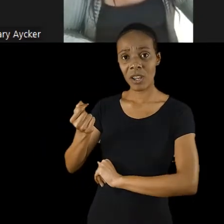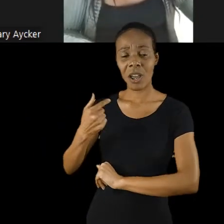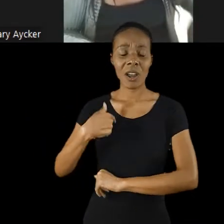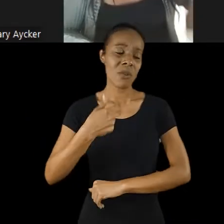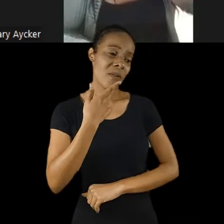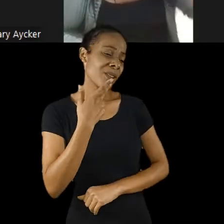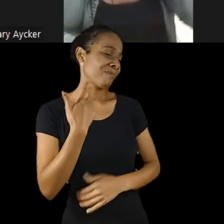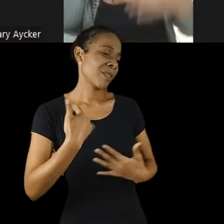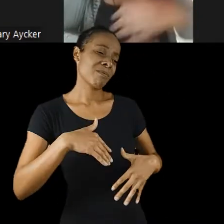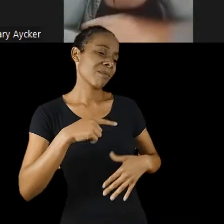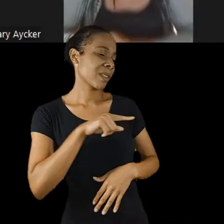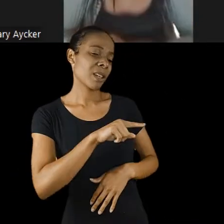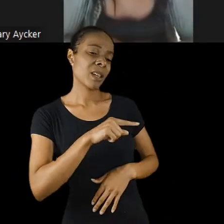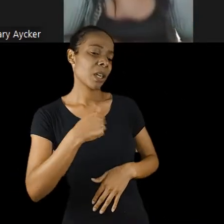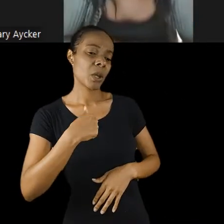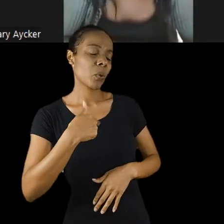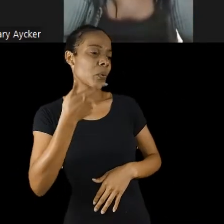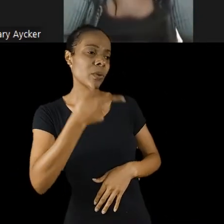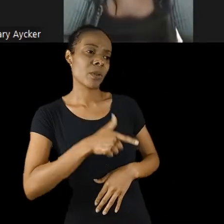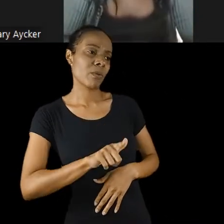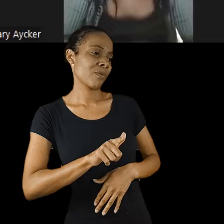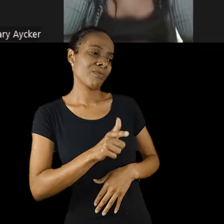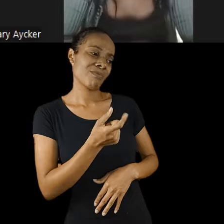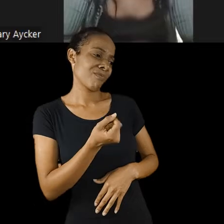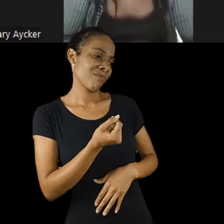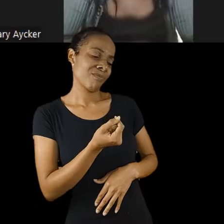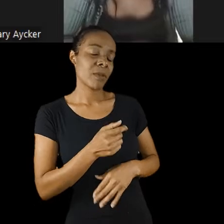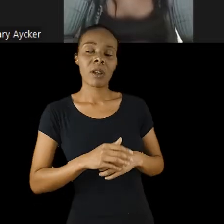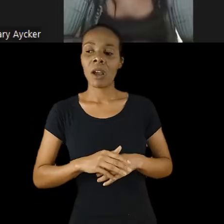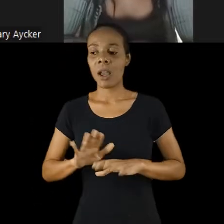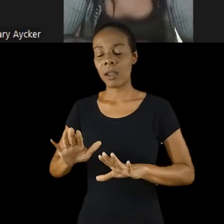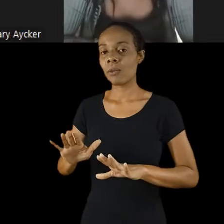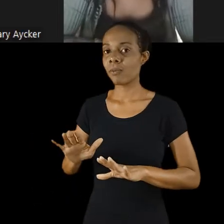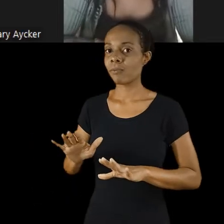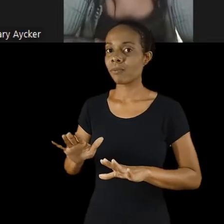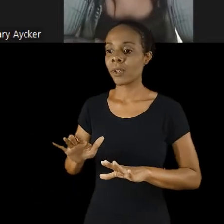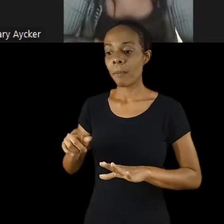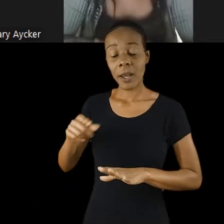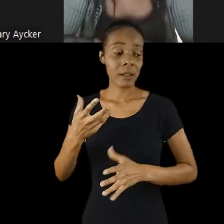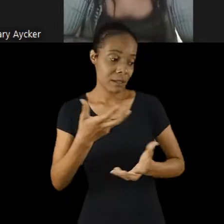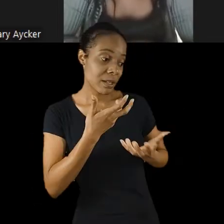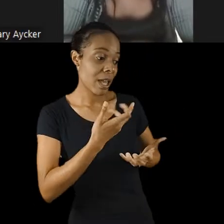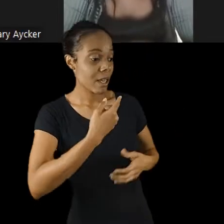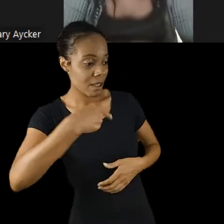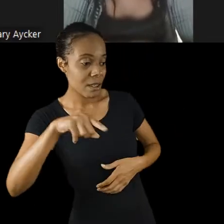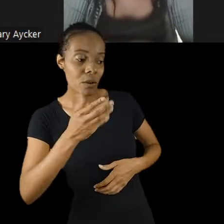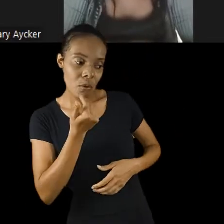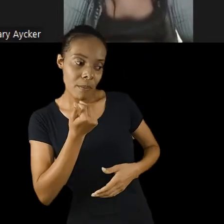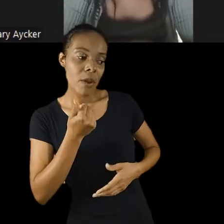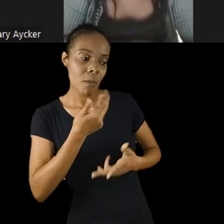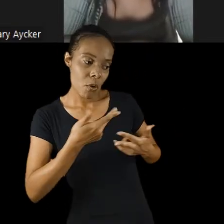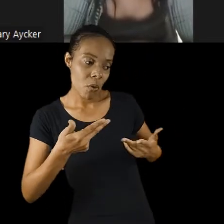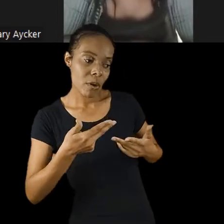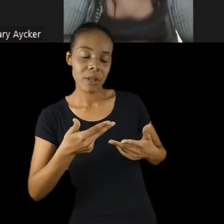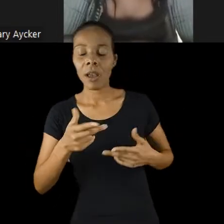você come. E ela fez, não, irmã, não vou mentir para você, não quero comer. Eu quero cheirar cocaína. Eu quero